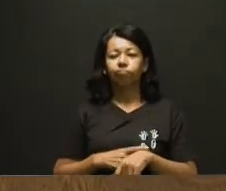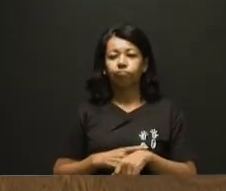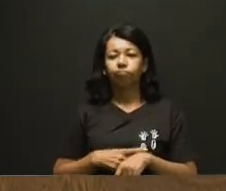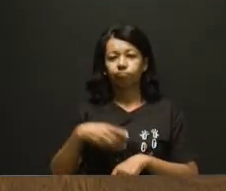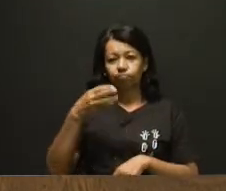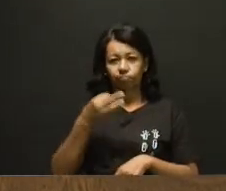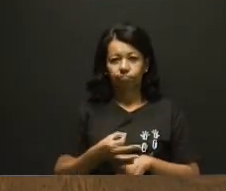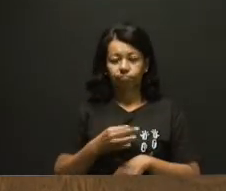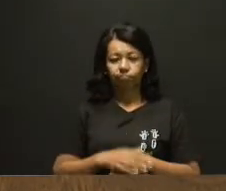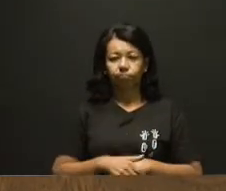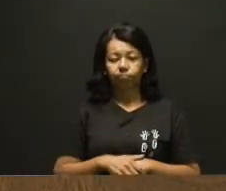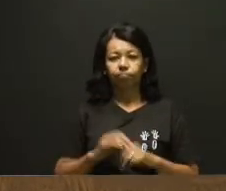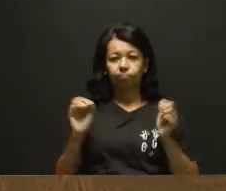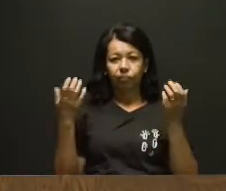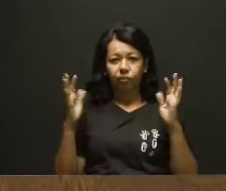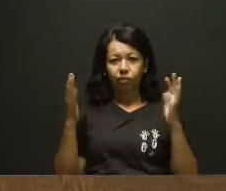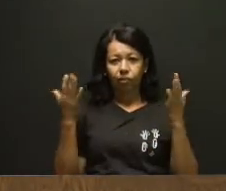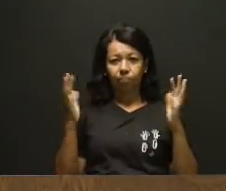bom